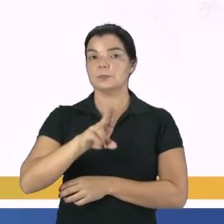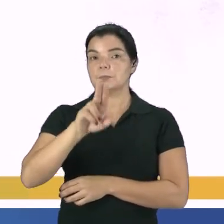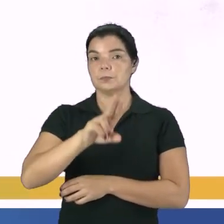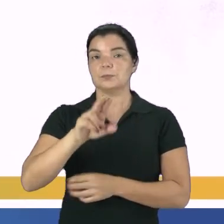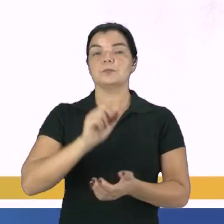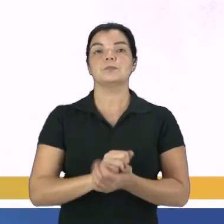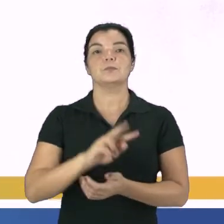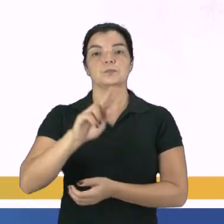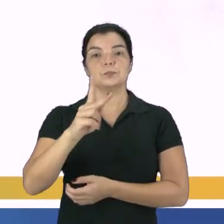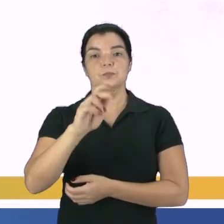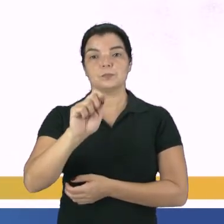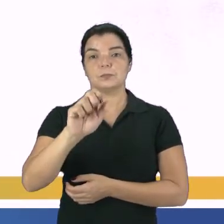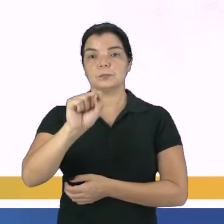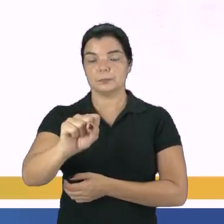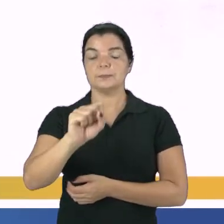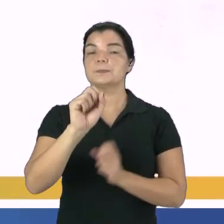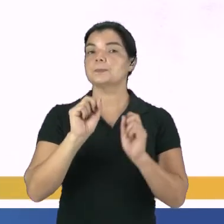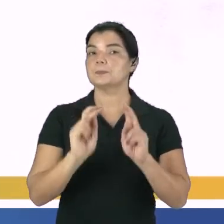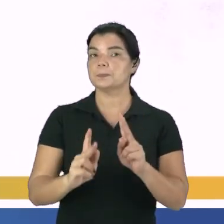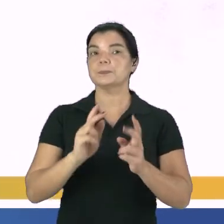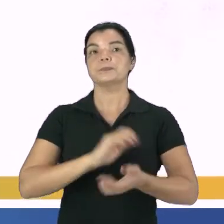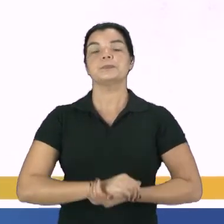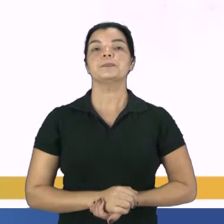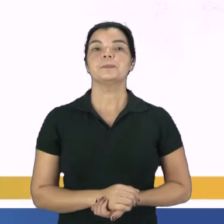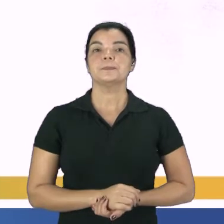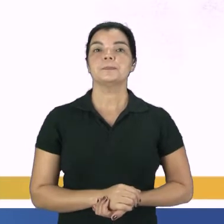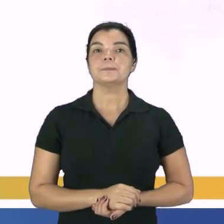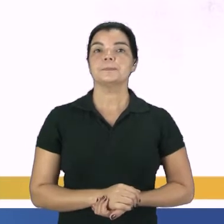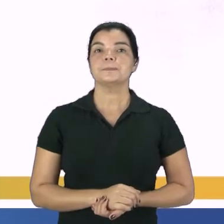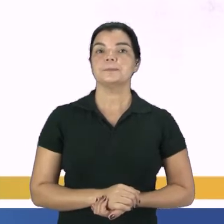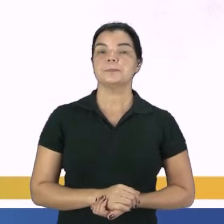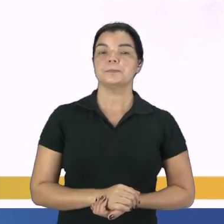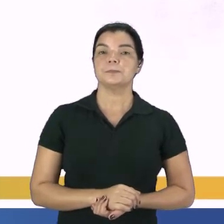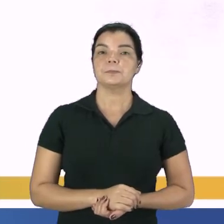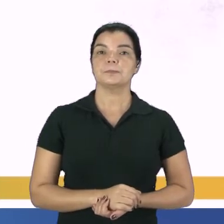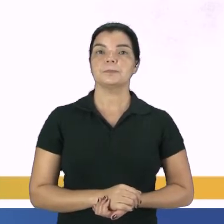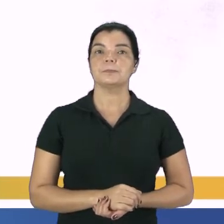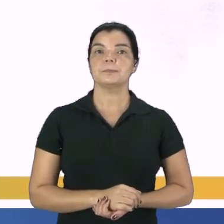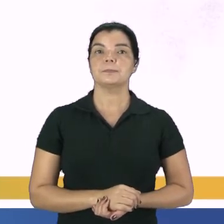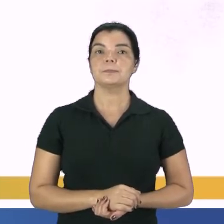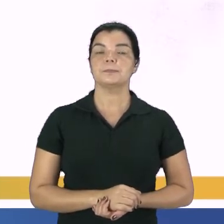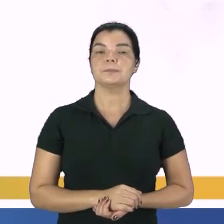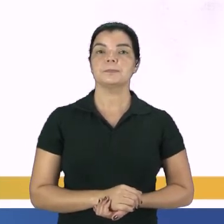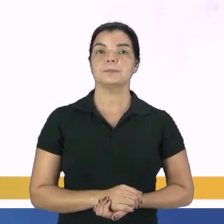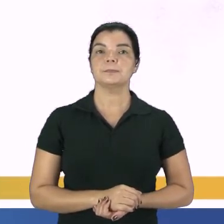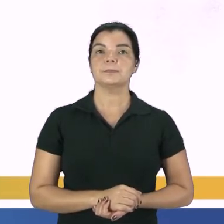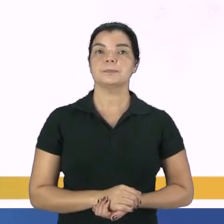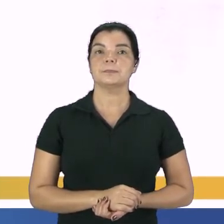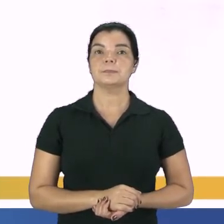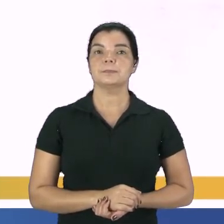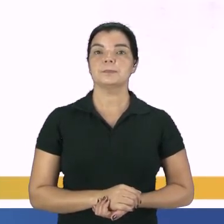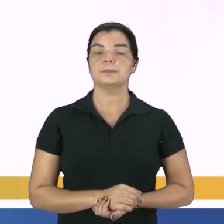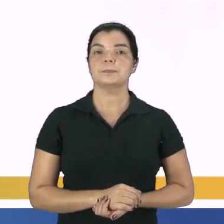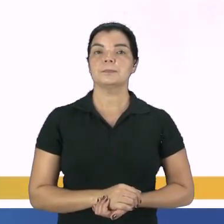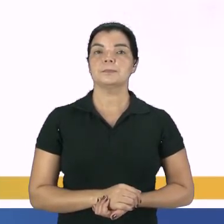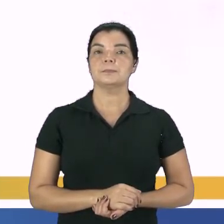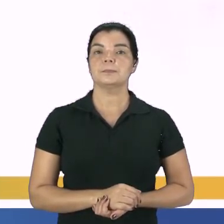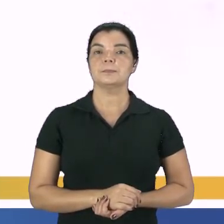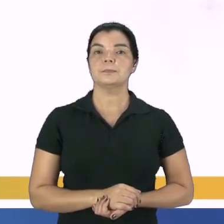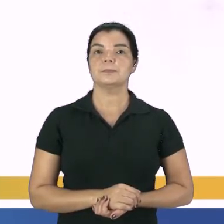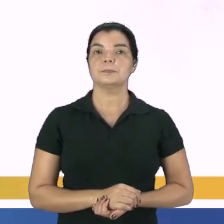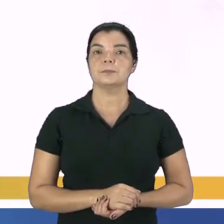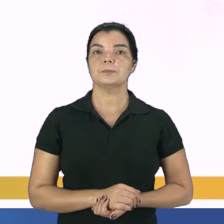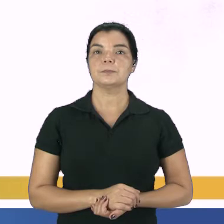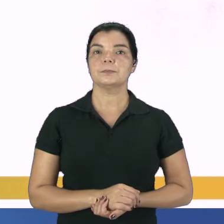o have no formato has, ok? Então, I have brown hair, he has black hair,